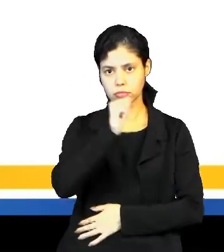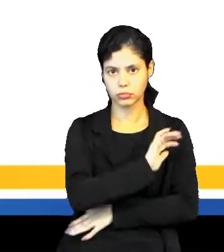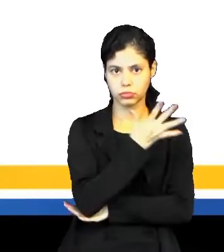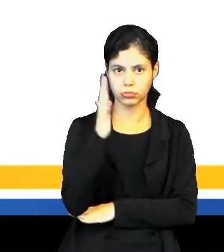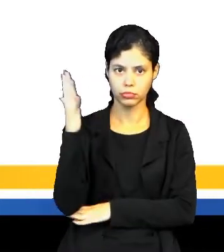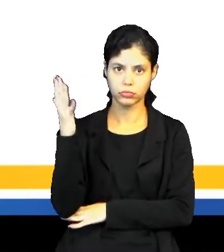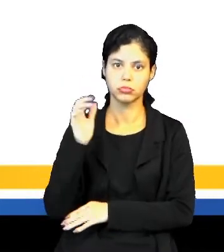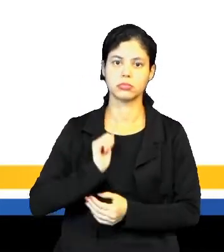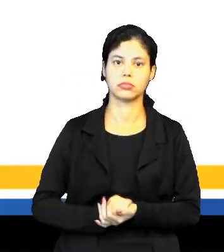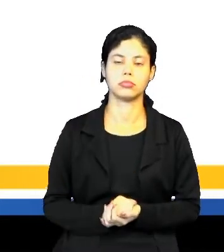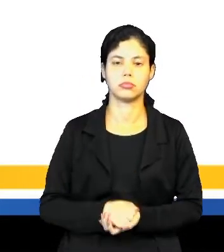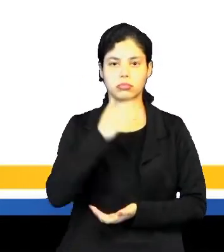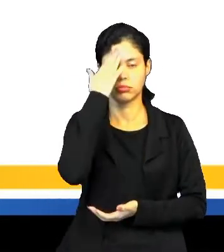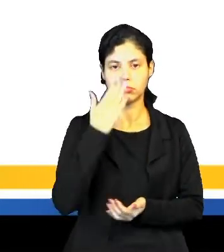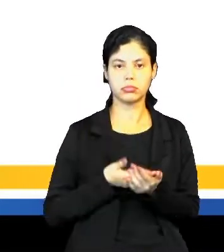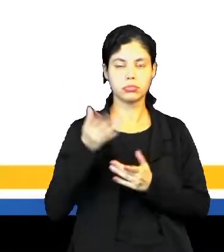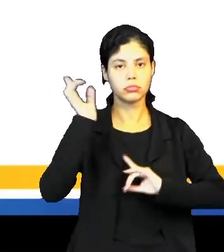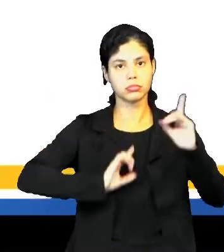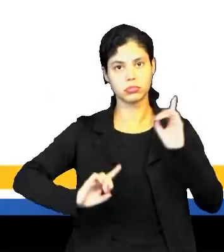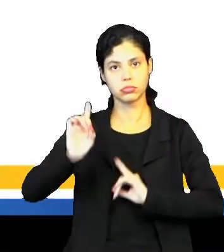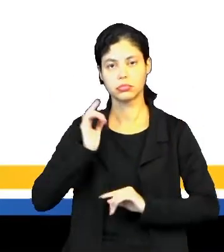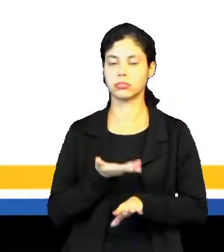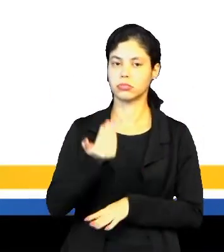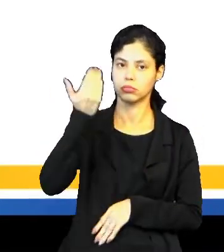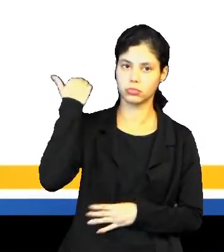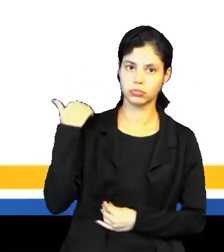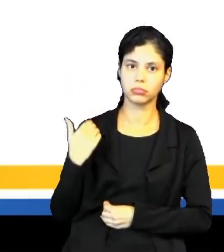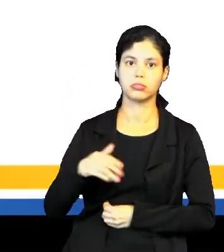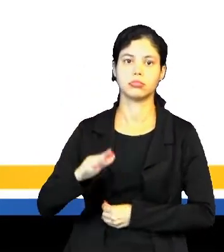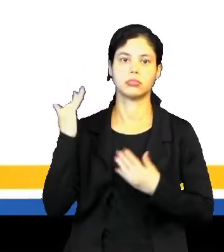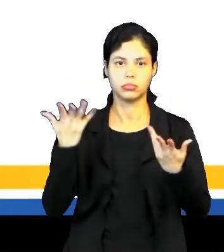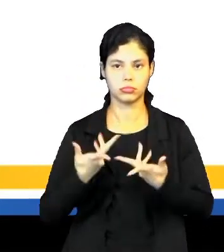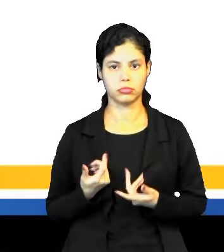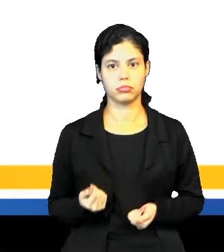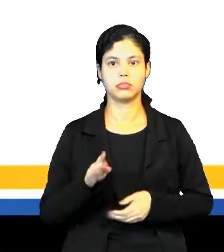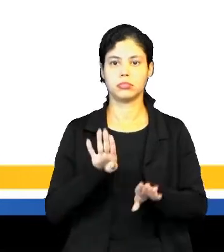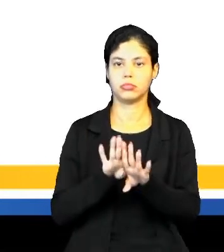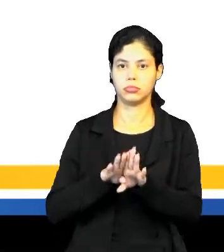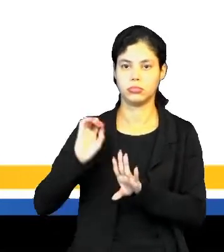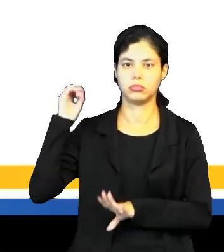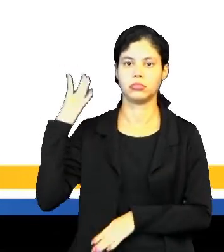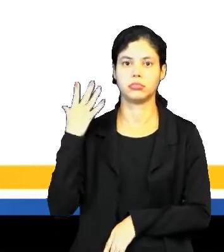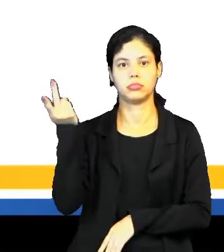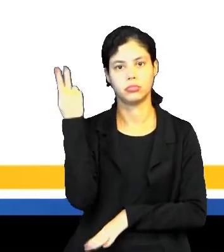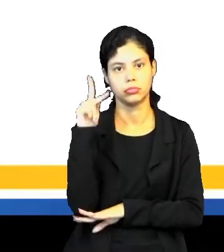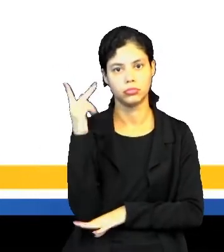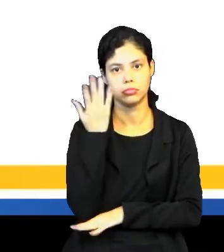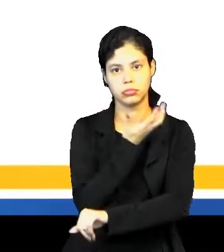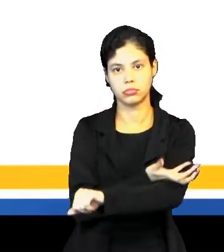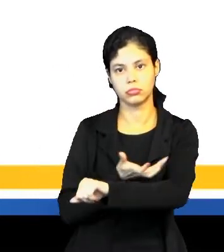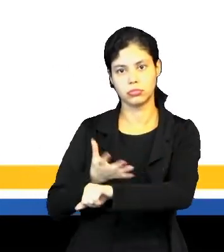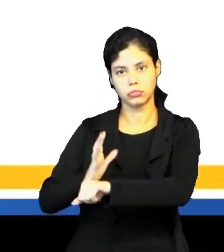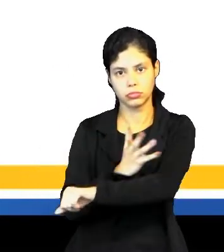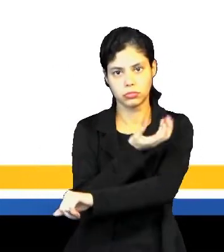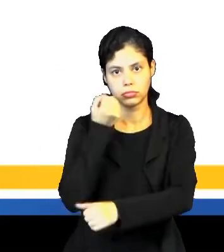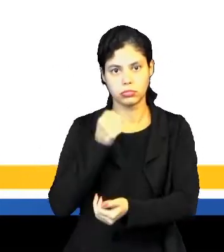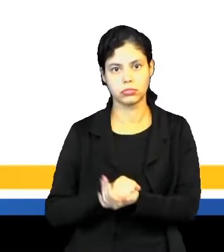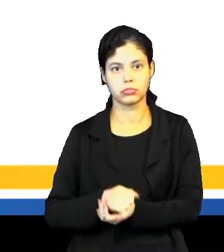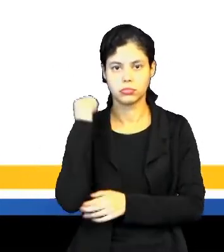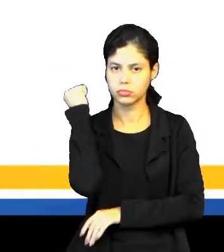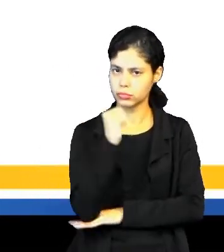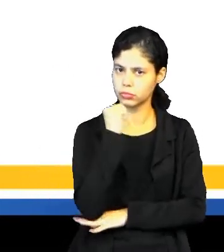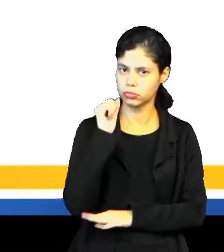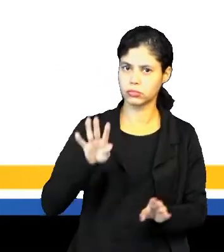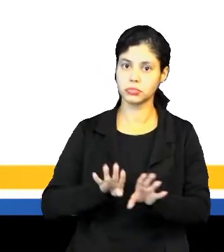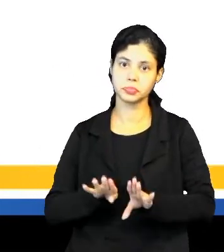natureza, suas crenças nos deuses da antiguidade, hábitos e costumes, como períodos da colheita, caça,